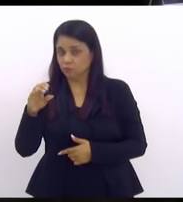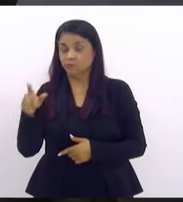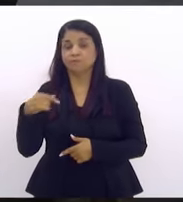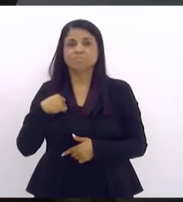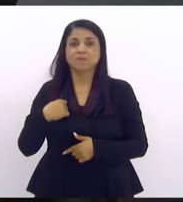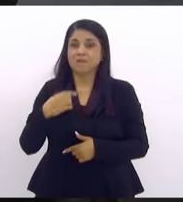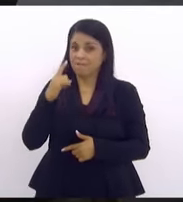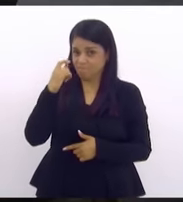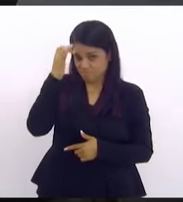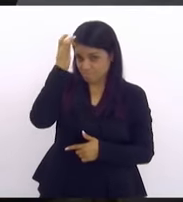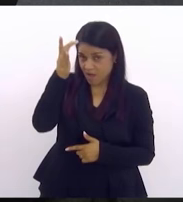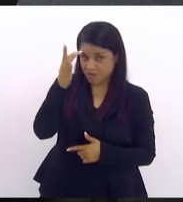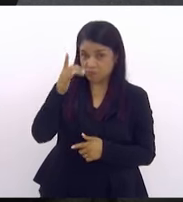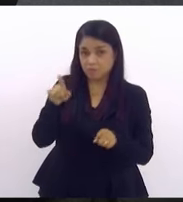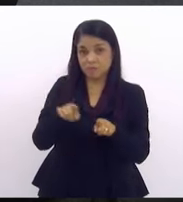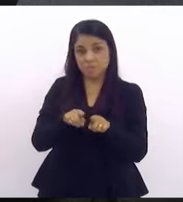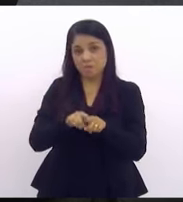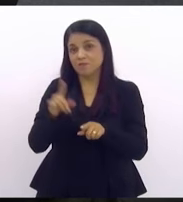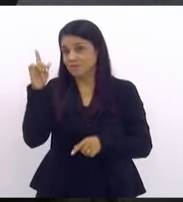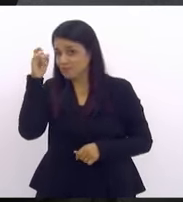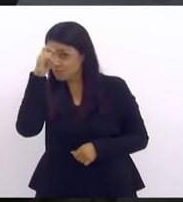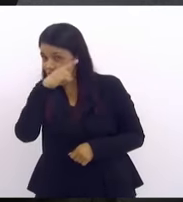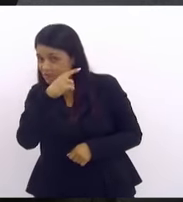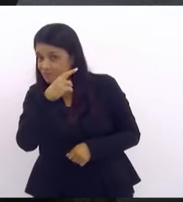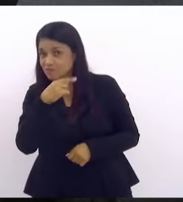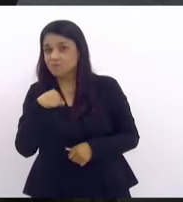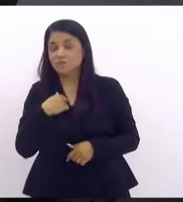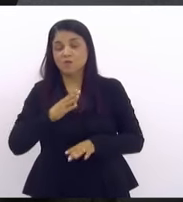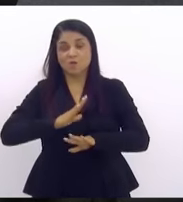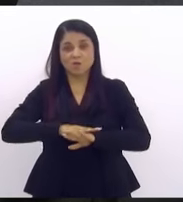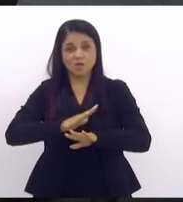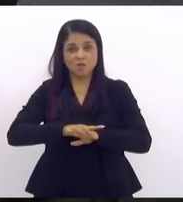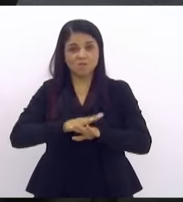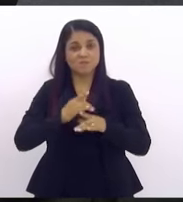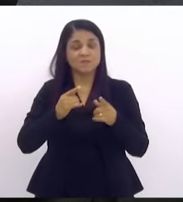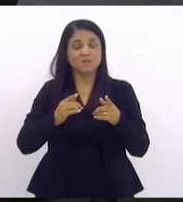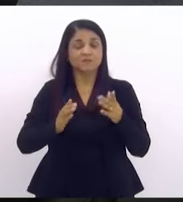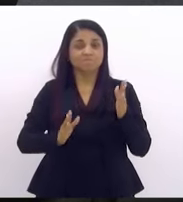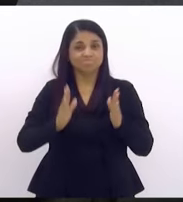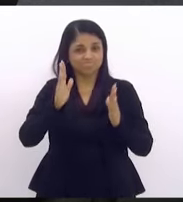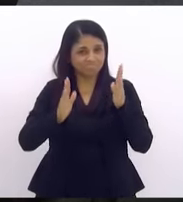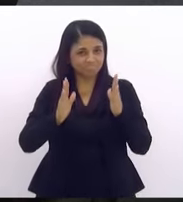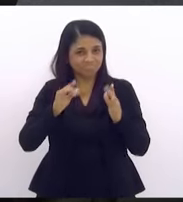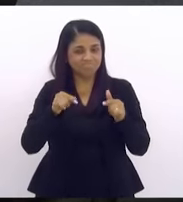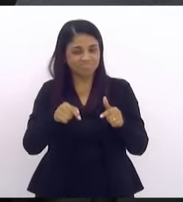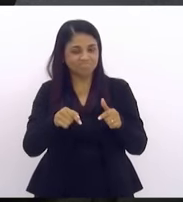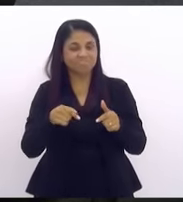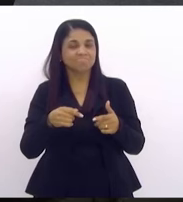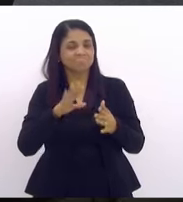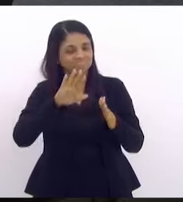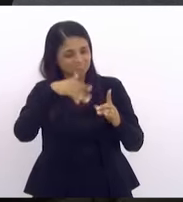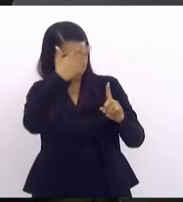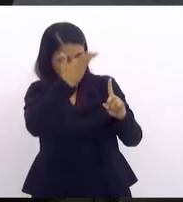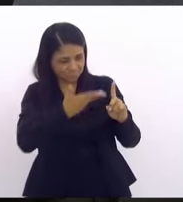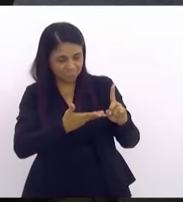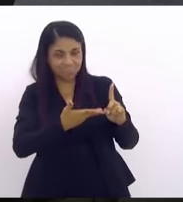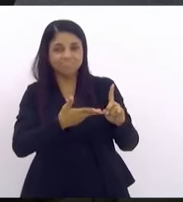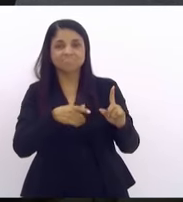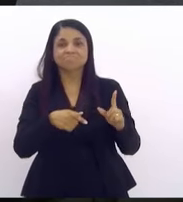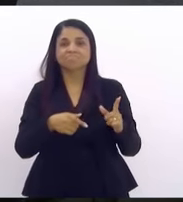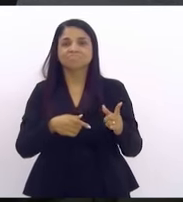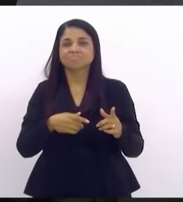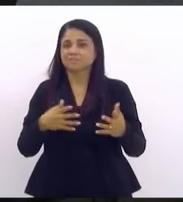difícil fáil porque o currículo do homenageado é rico riquíssimo sobre todos os